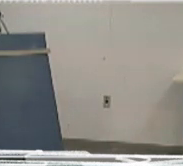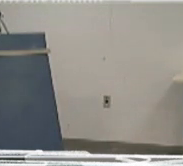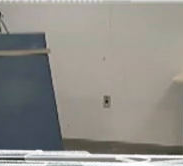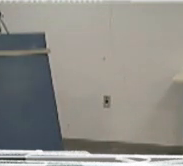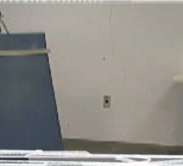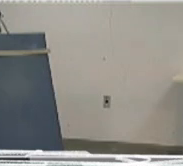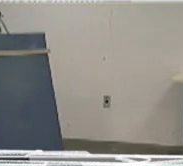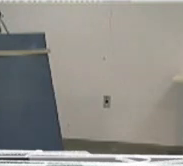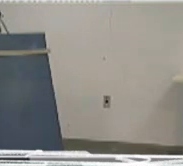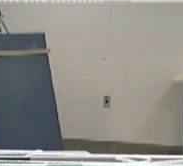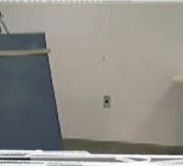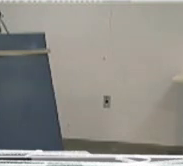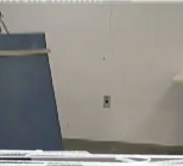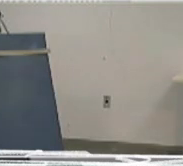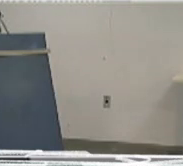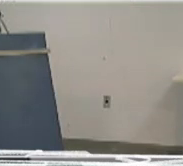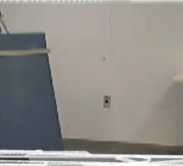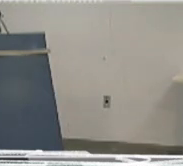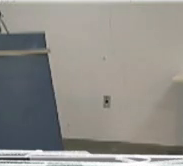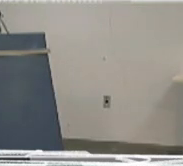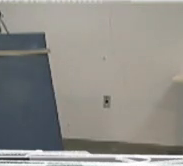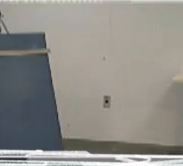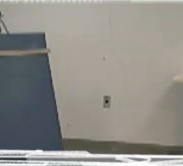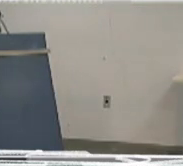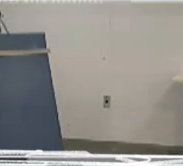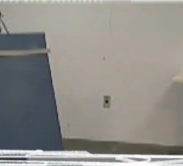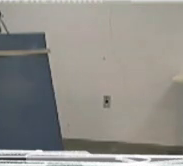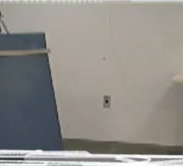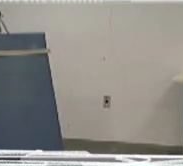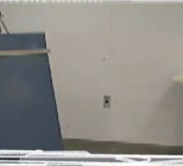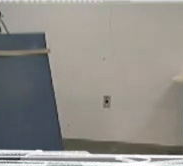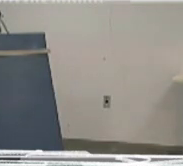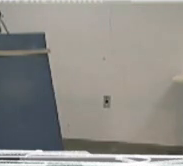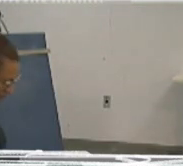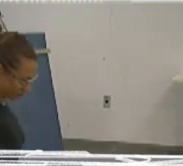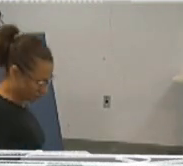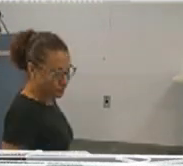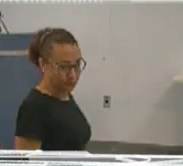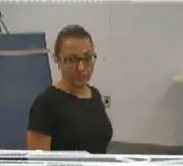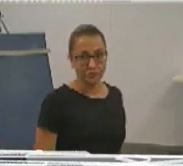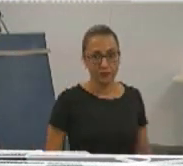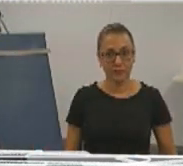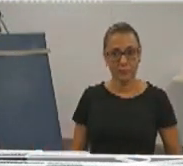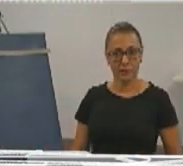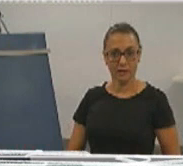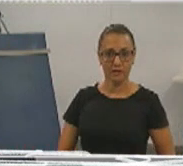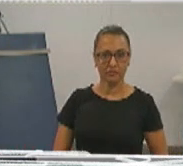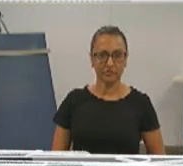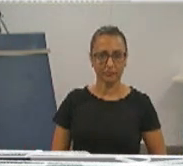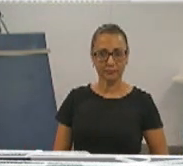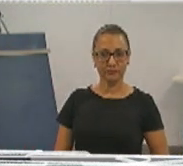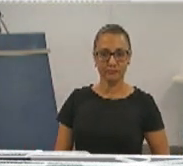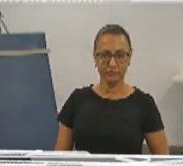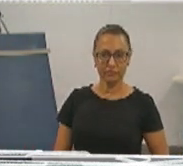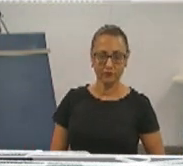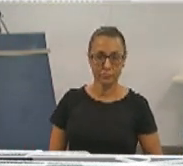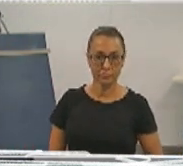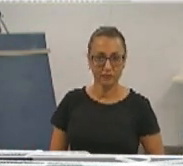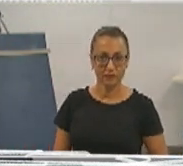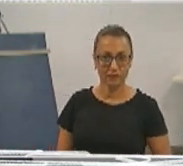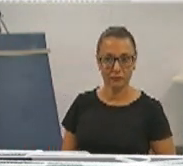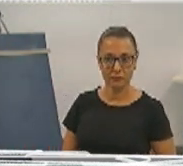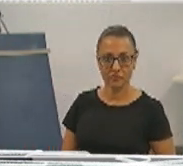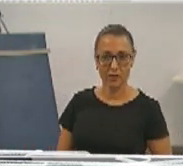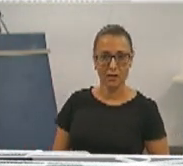É com grande satisfação que o Hospital Universitário da Universidade Federal da Grande Dourados recebe o segundo evento